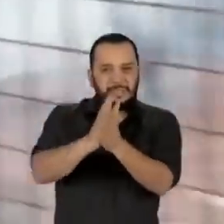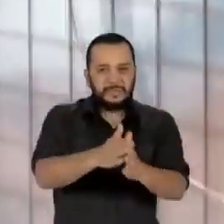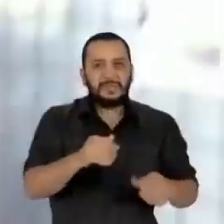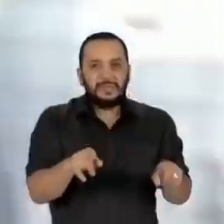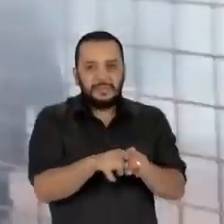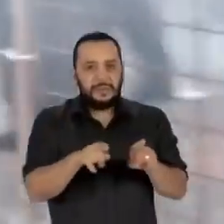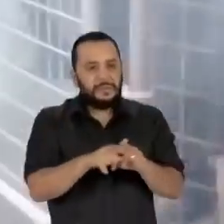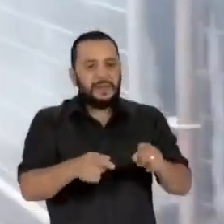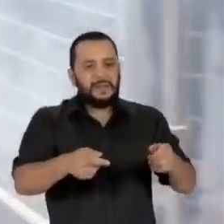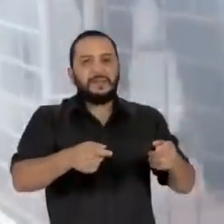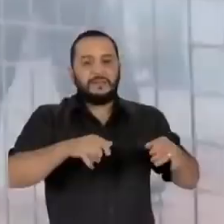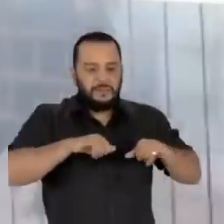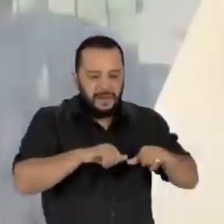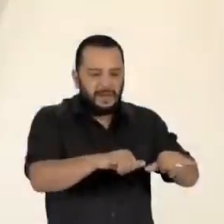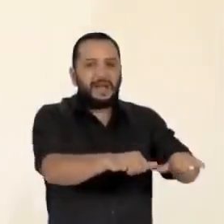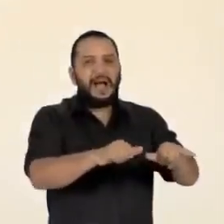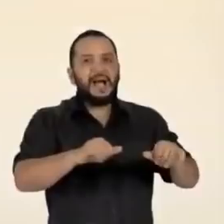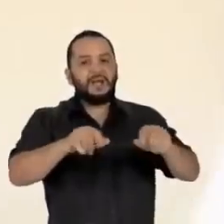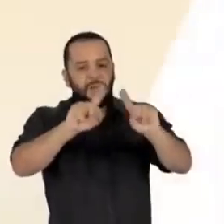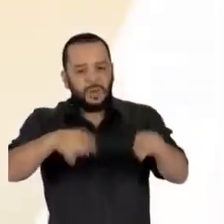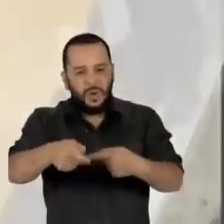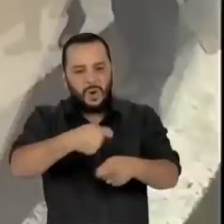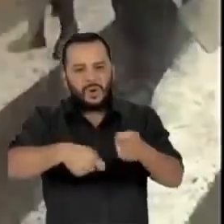saques a lojas e supermercados